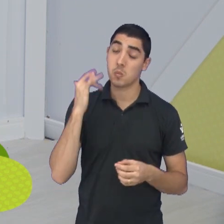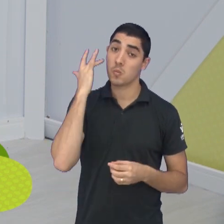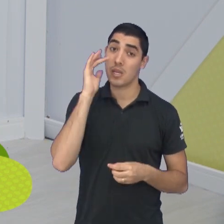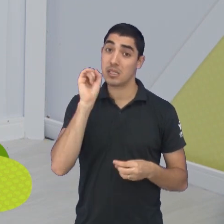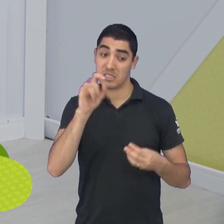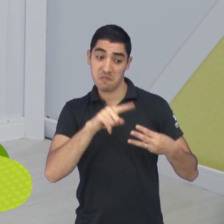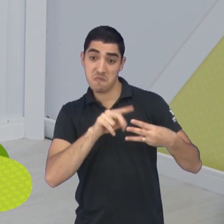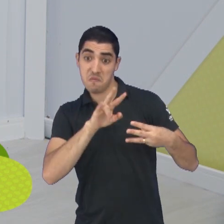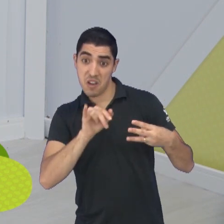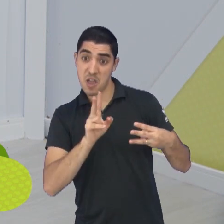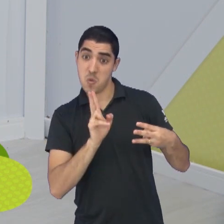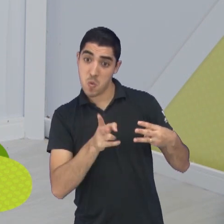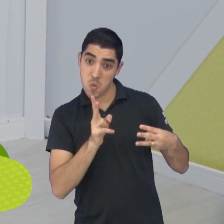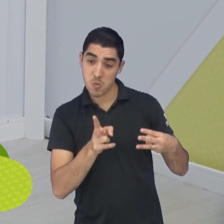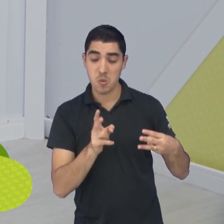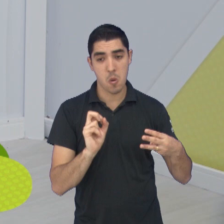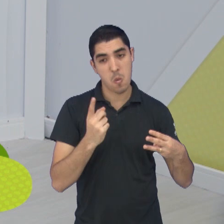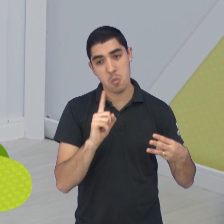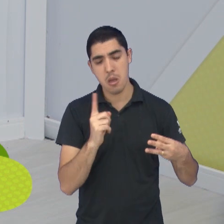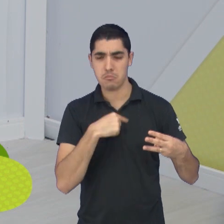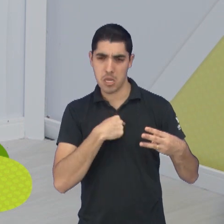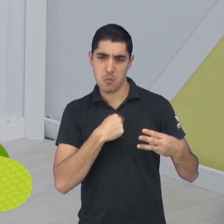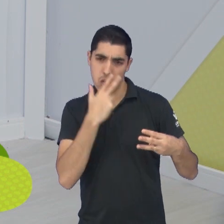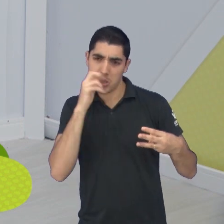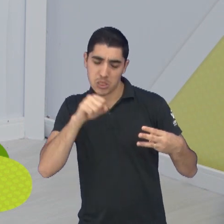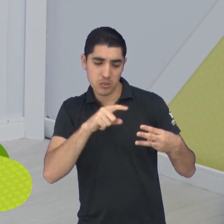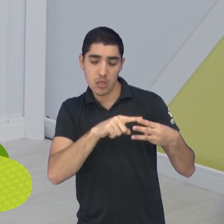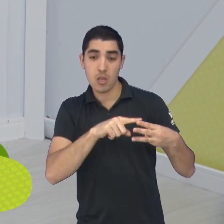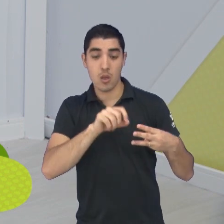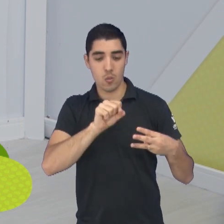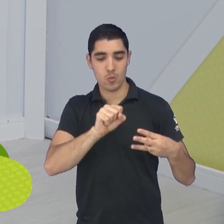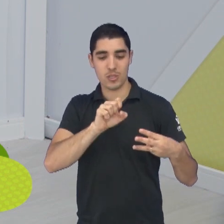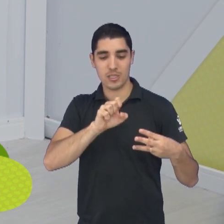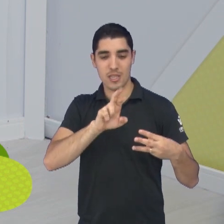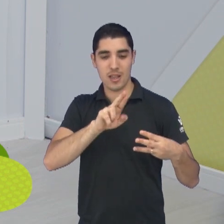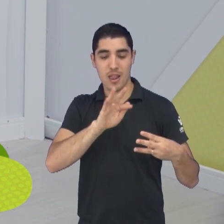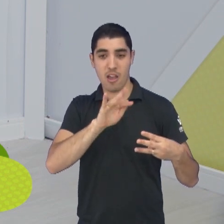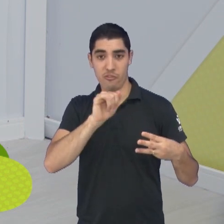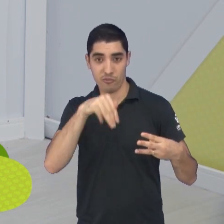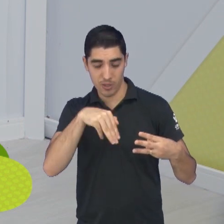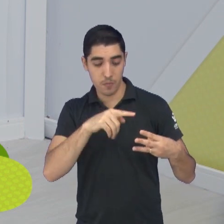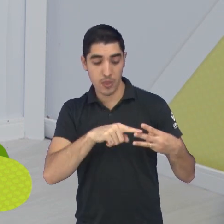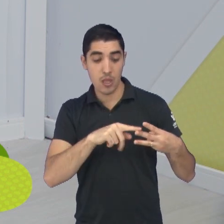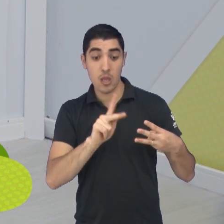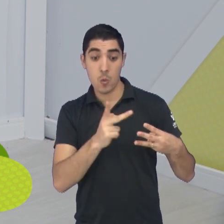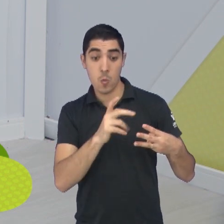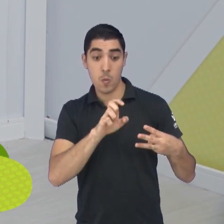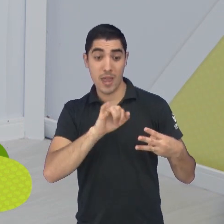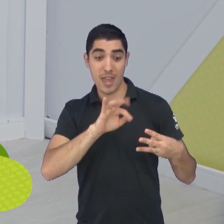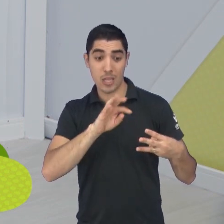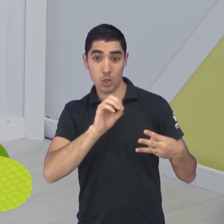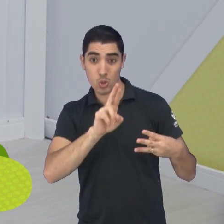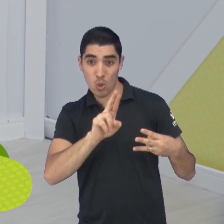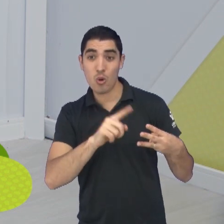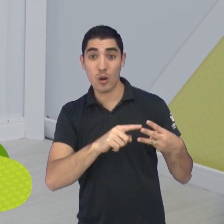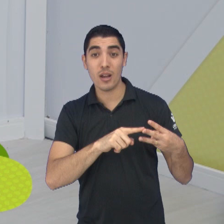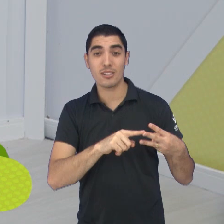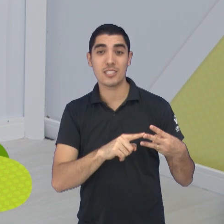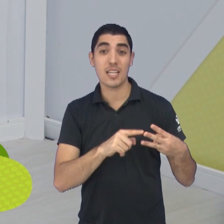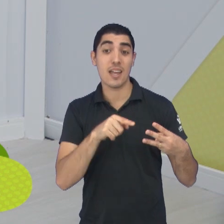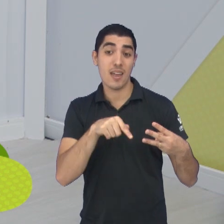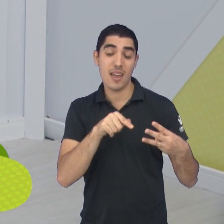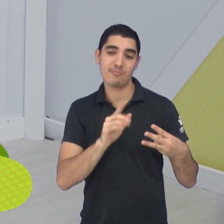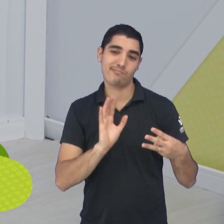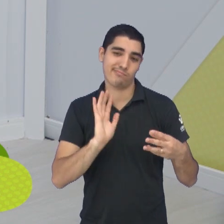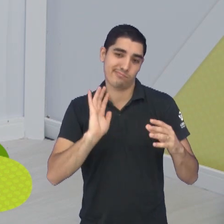pensa em mantê-lo, até acredito que sim, é o Matheus Serafim. O outro é o Heitor Roca, que veio com bons predicados aí, mas ficou, como o Paulo disse,